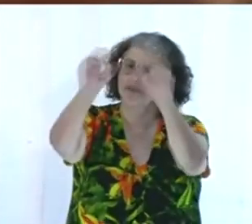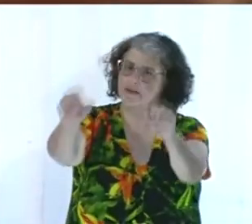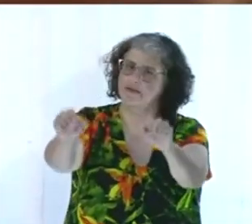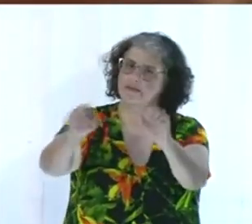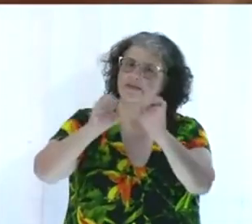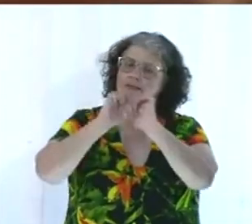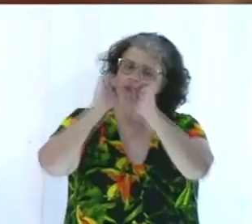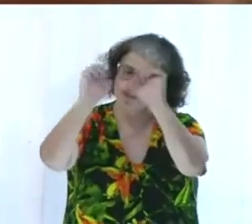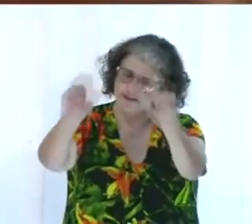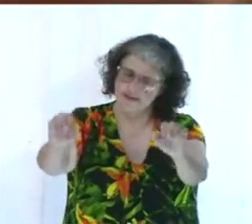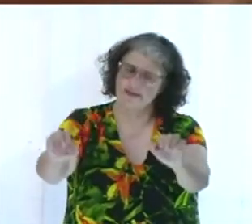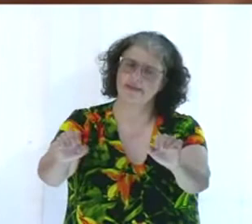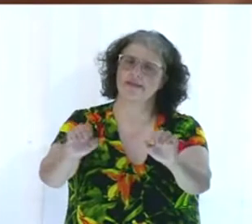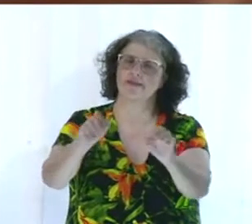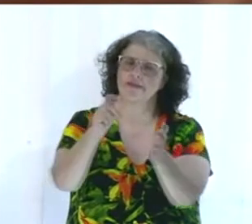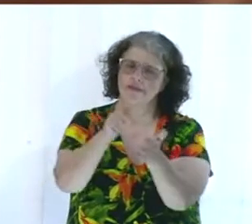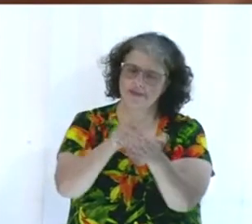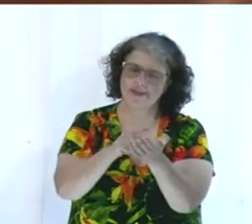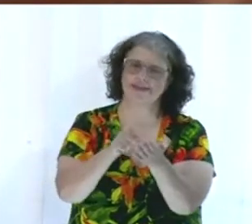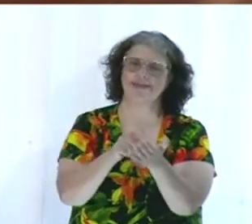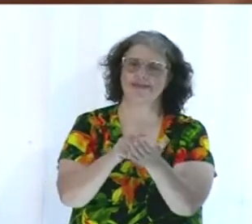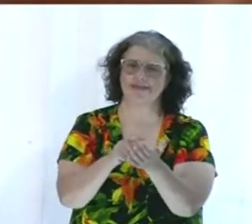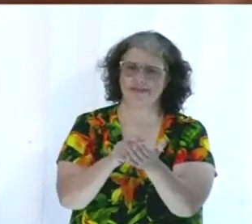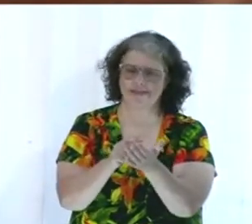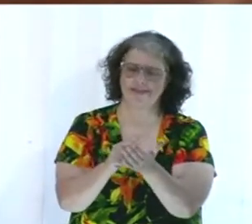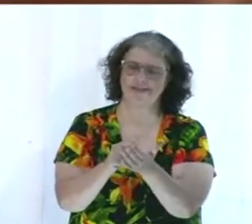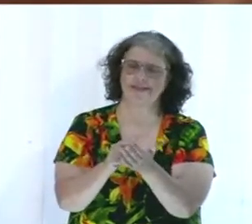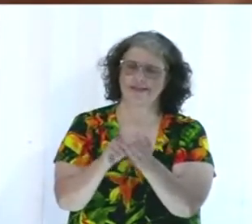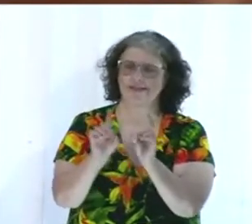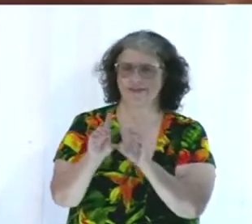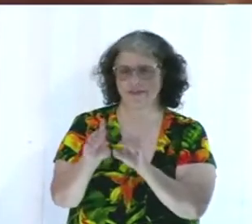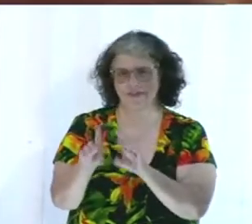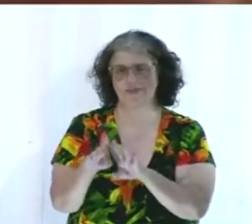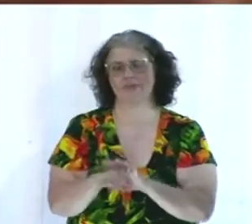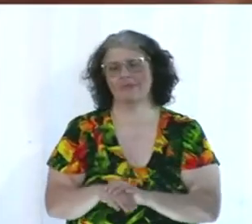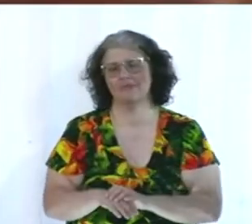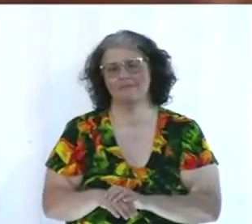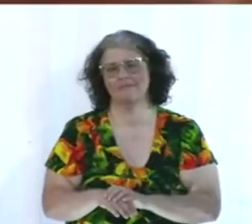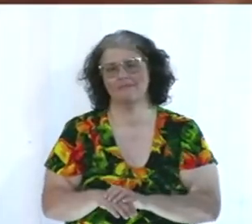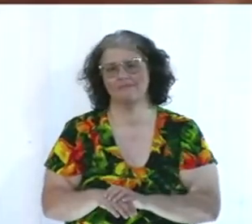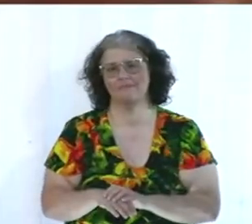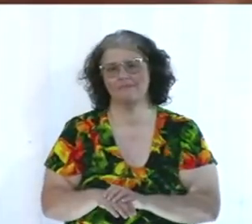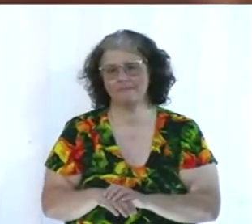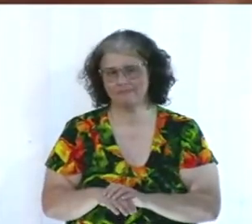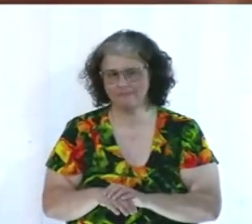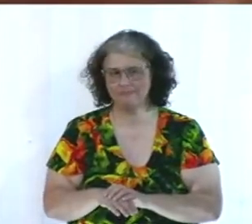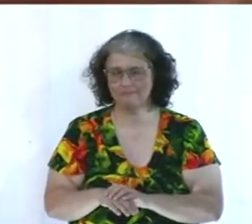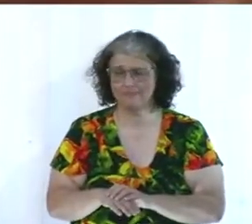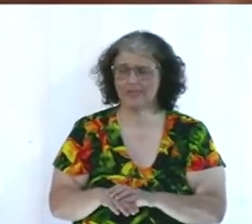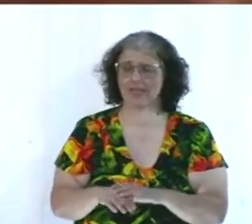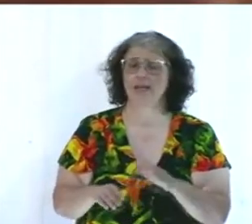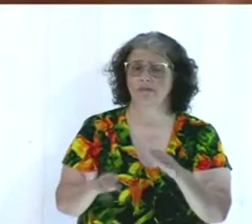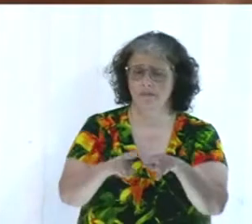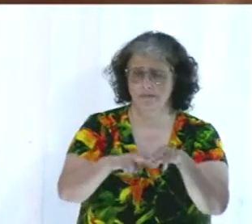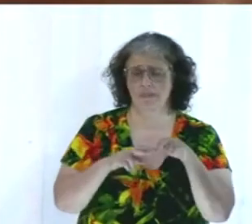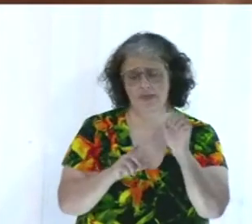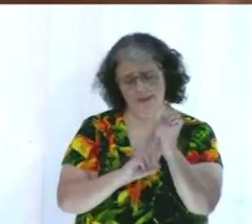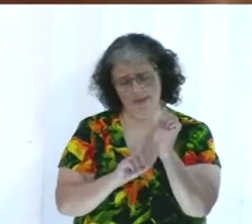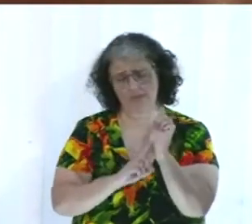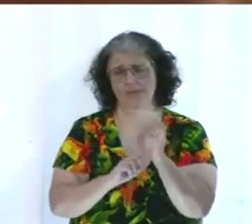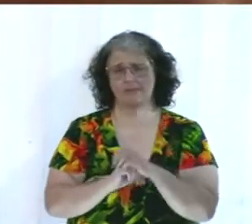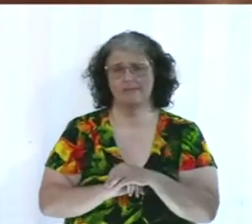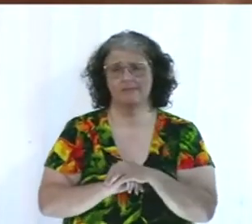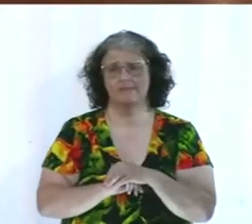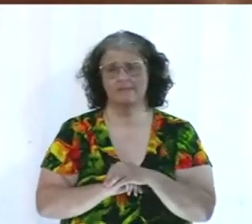escola dominical, na exposição da palavra, nas pregações dos pastores, e devemos e vamos continuar fazendo isso, mas